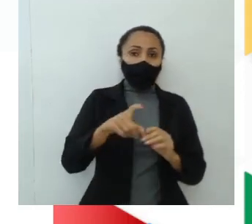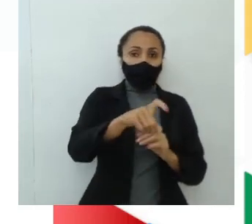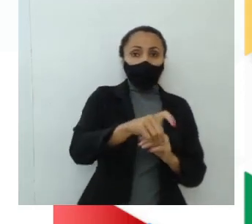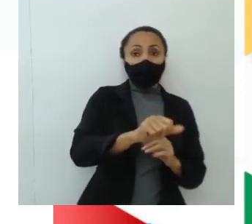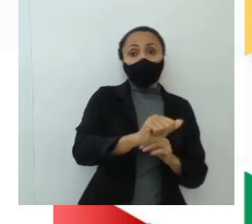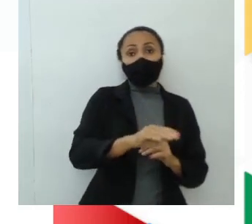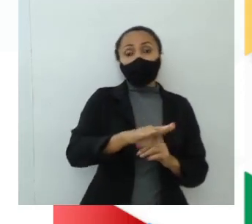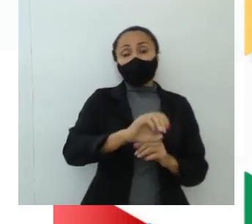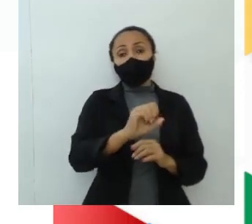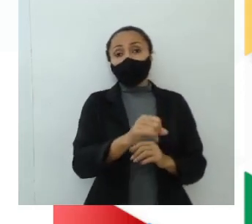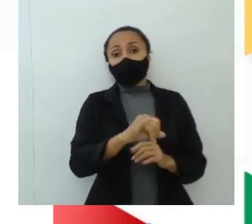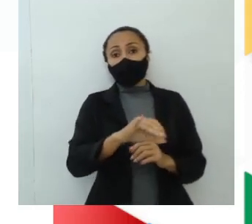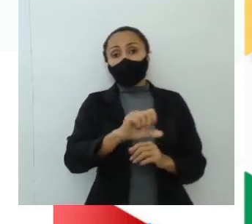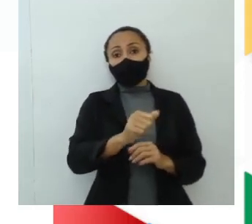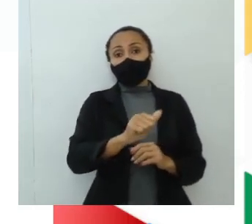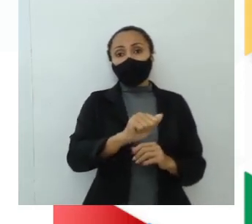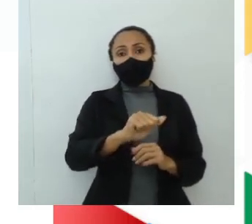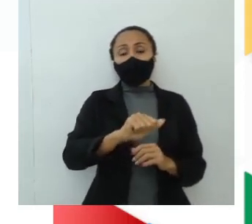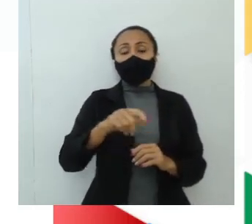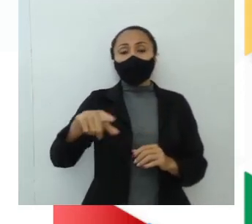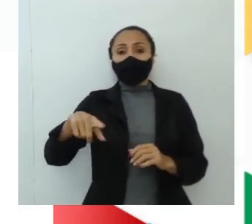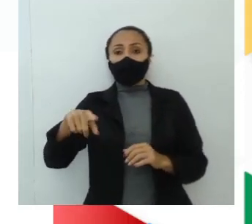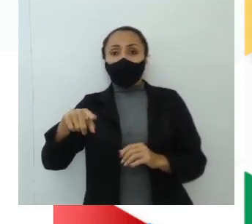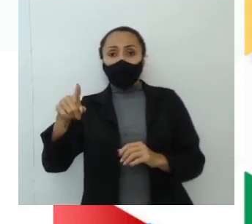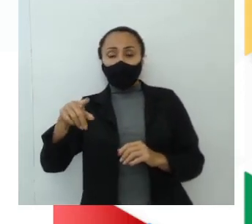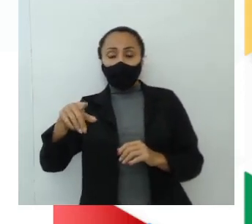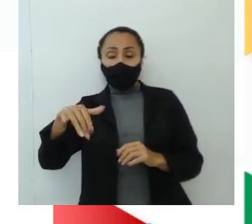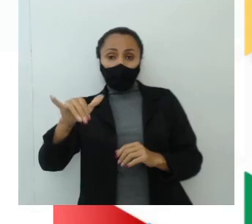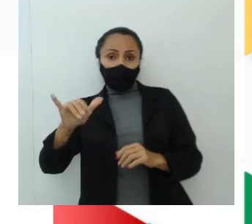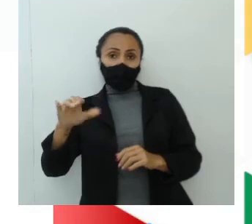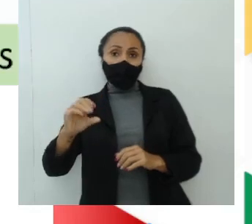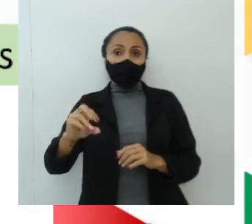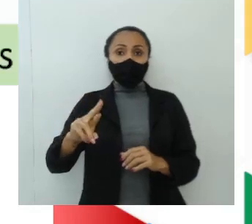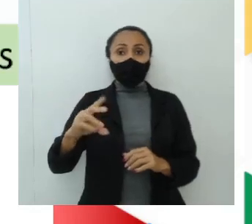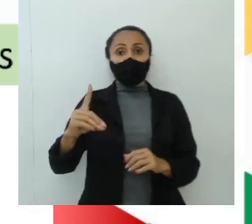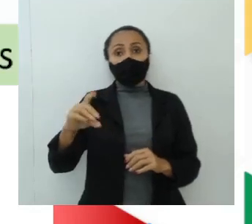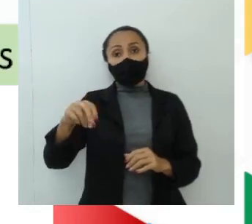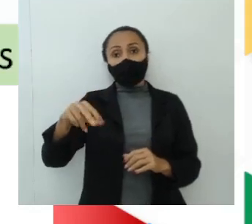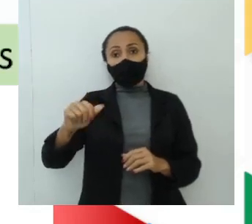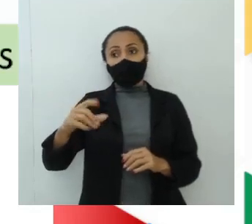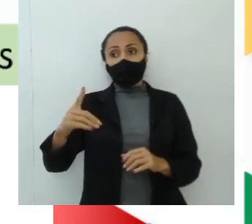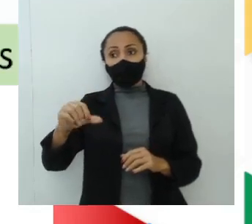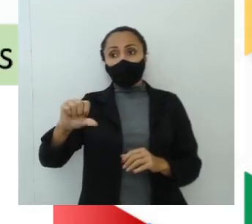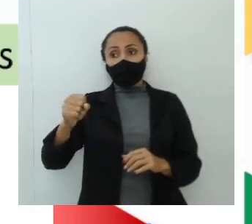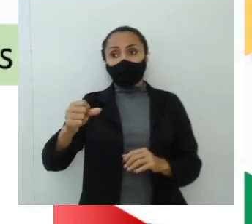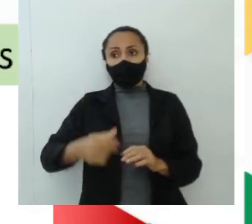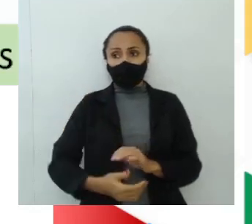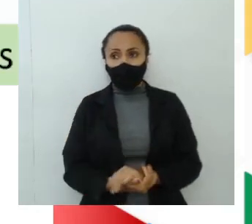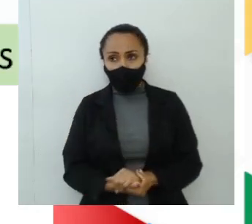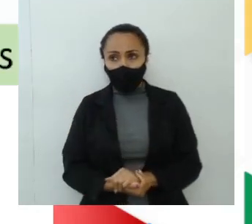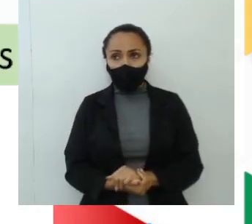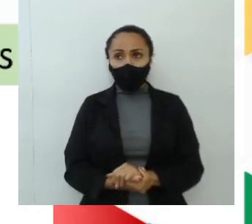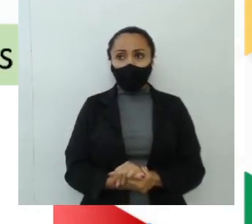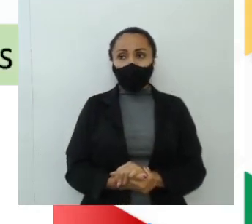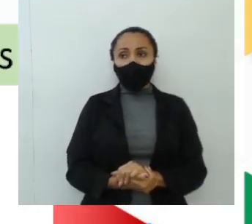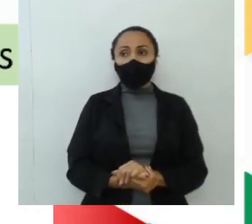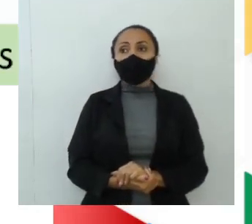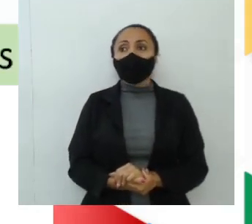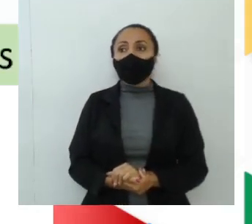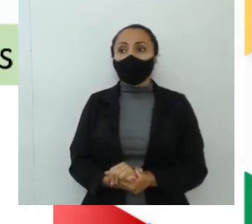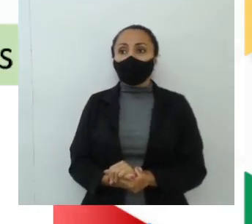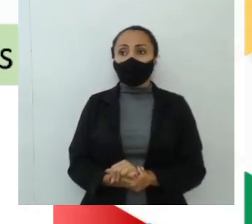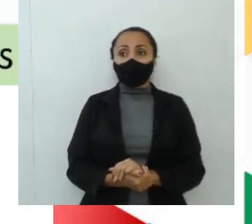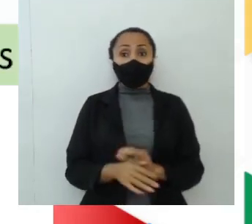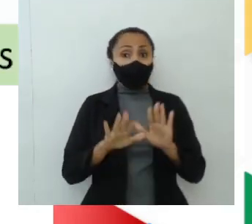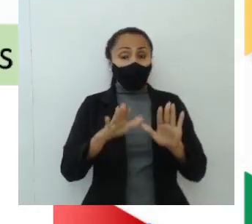que a gente chama de domínio imagem, tem outros nomes também para a mesma função, tá? Eixo da abscissa. Eixo da